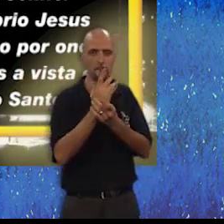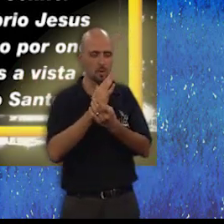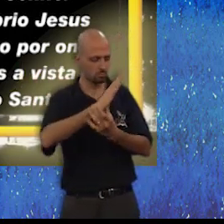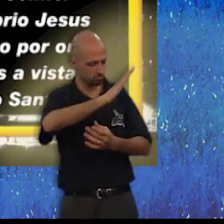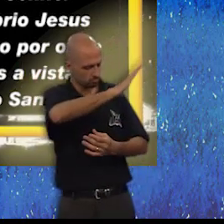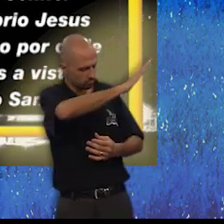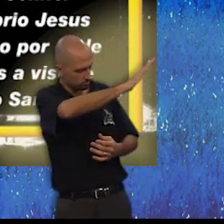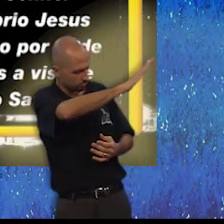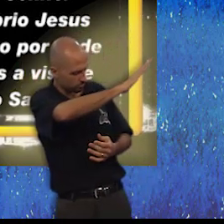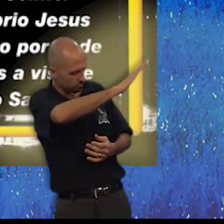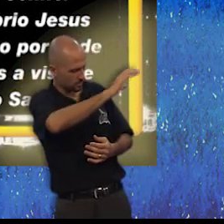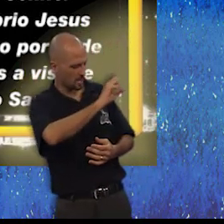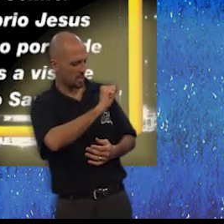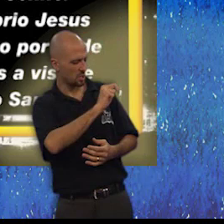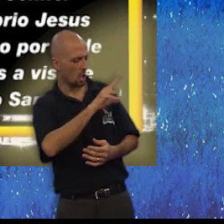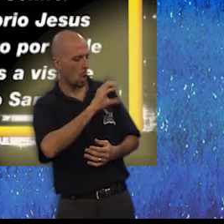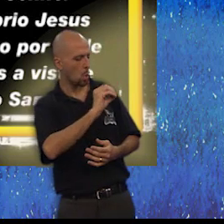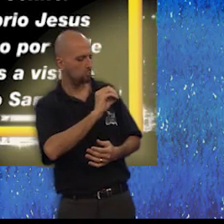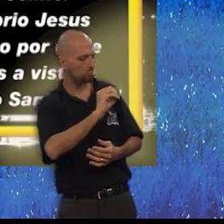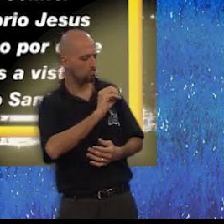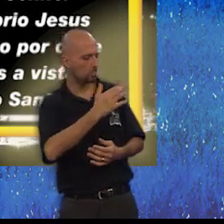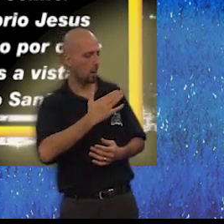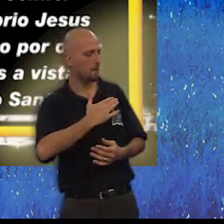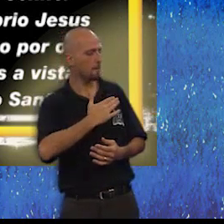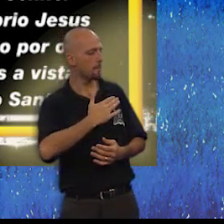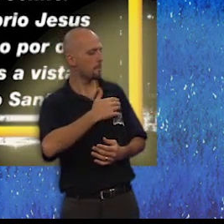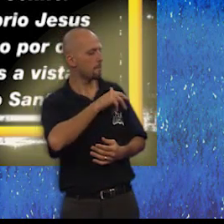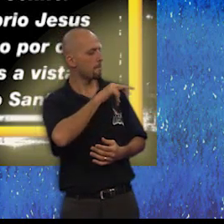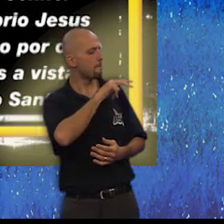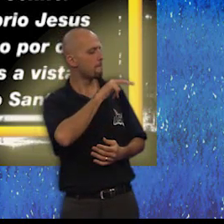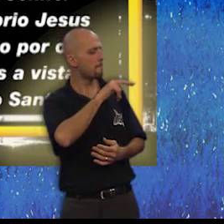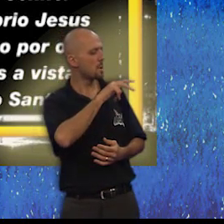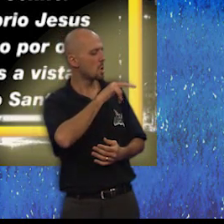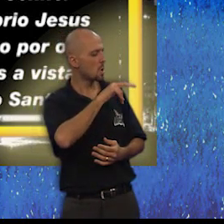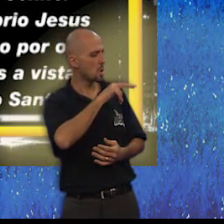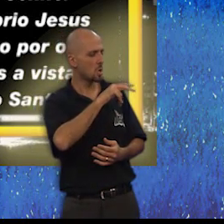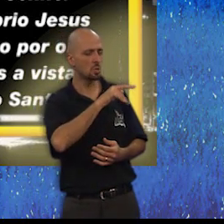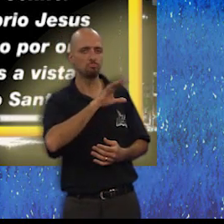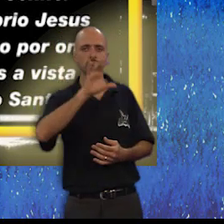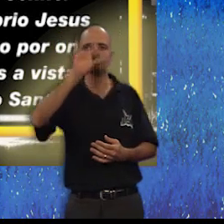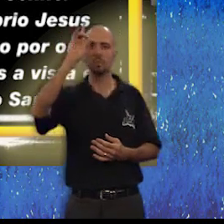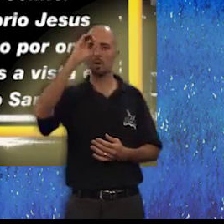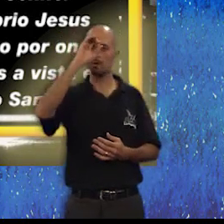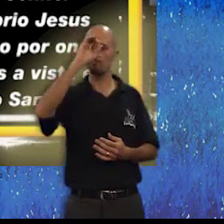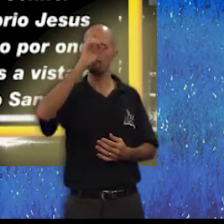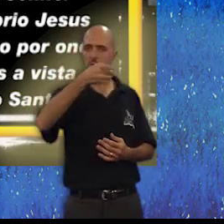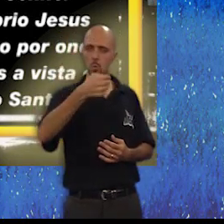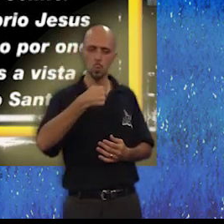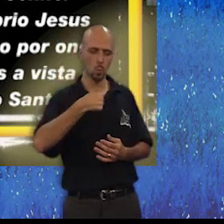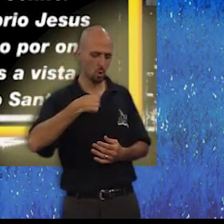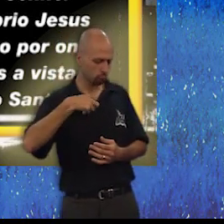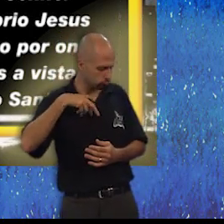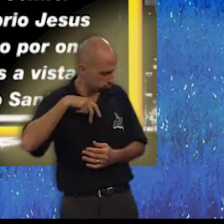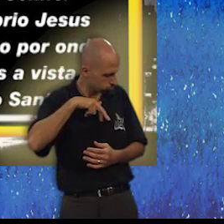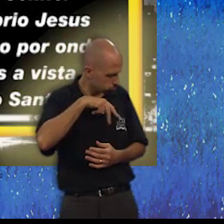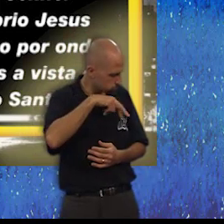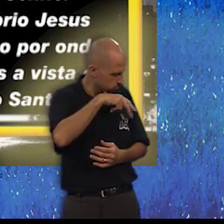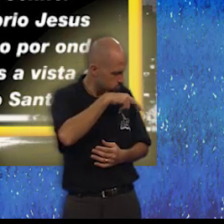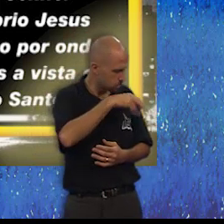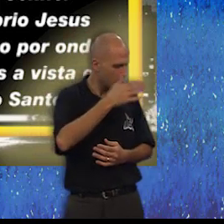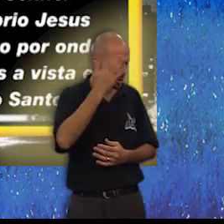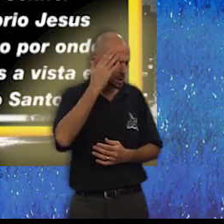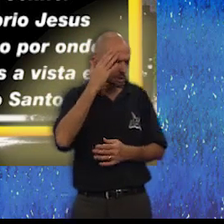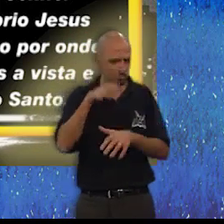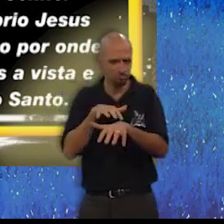mãos, dizendo, Saulo, irmão, o Senhor me enviou a saber o próprio Jesus que te apareceu